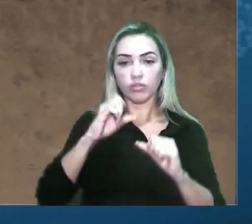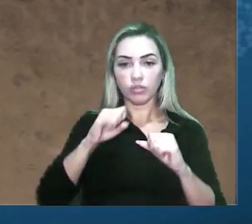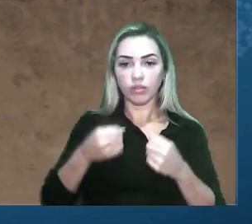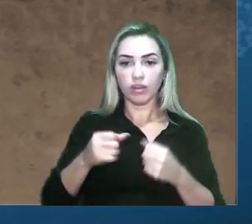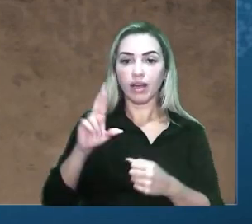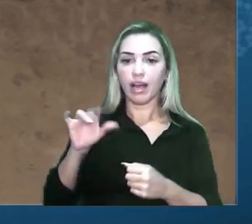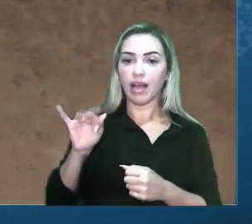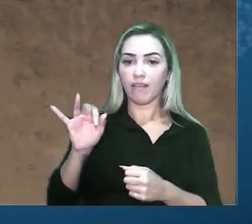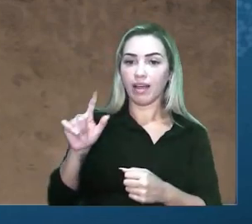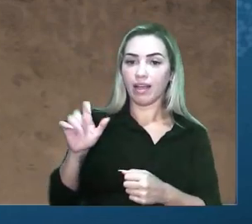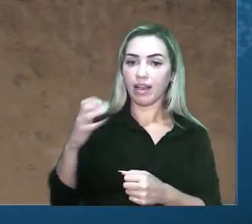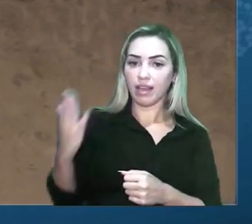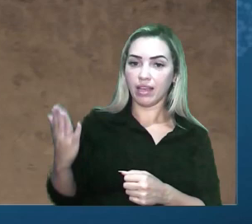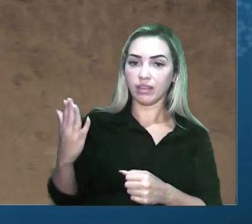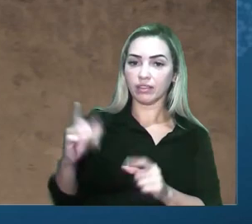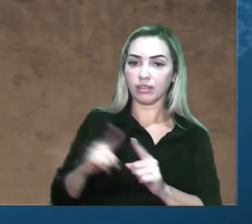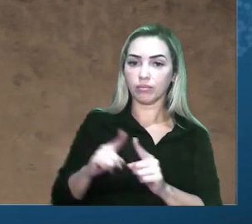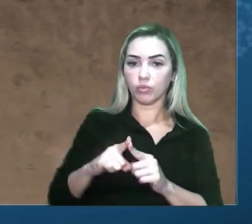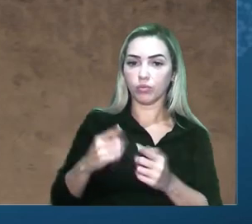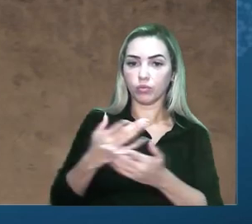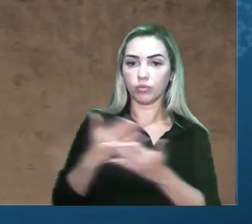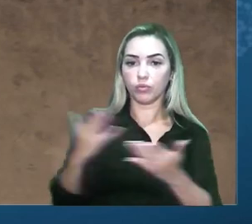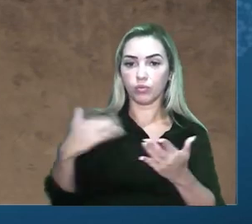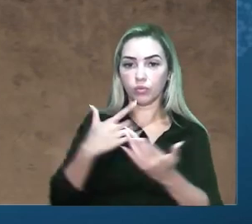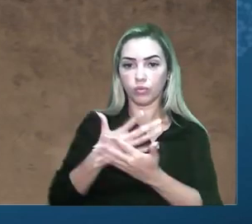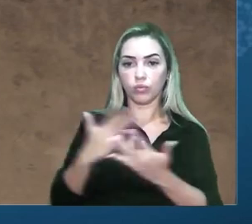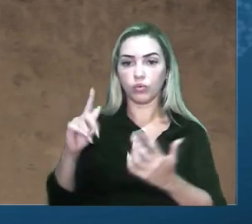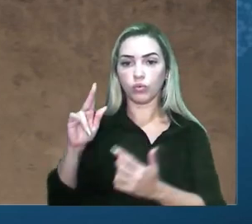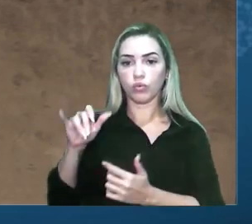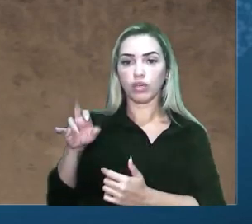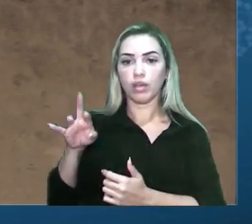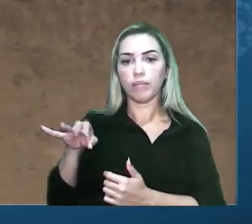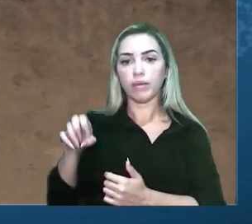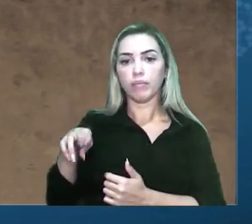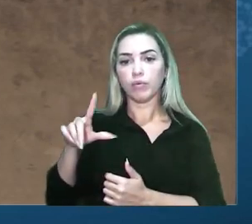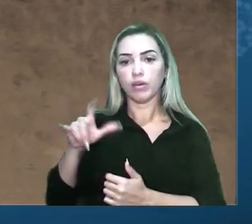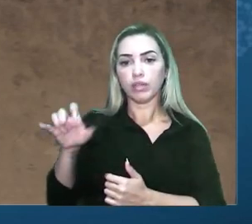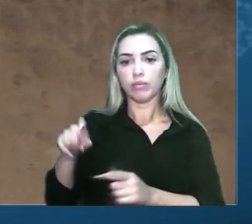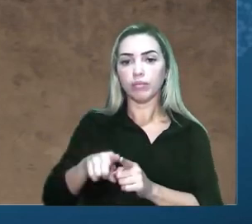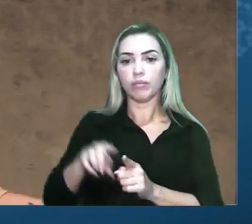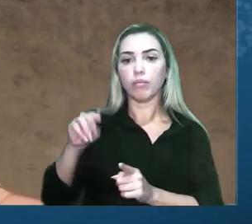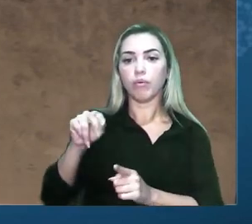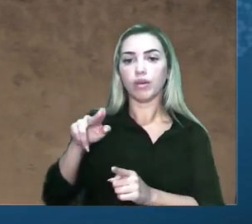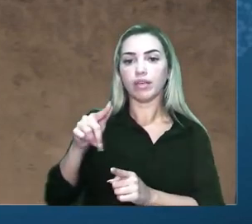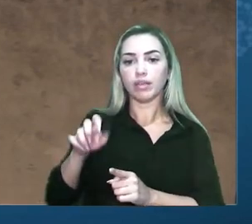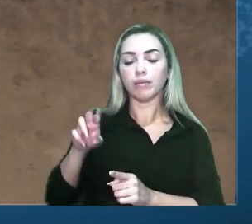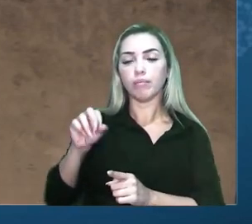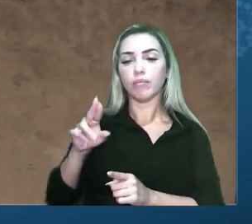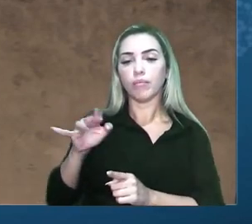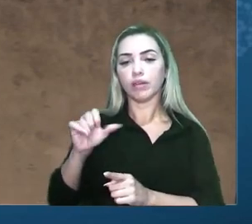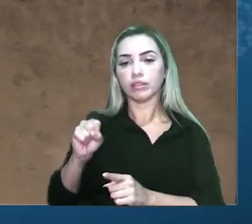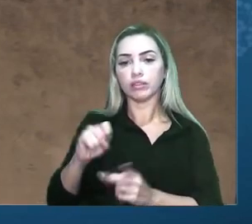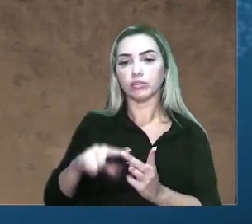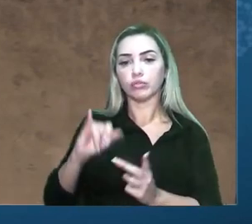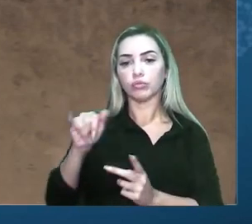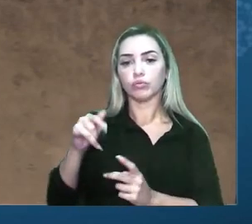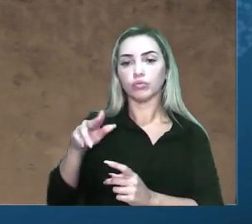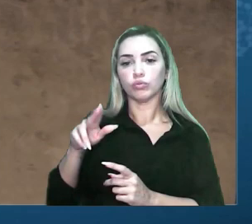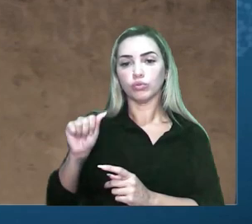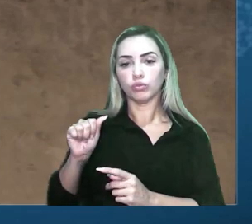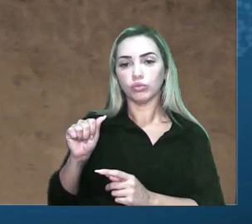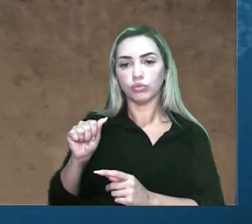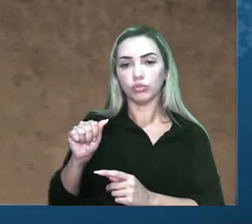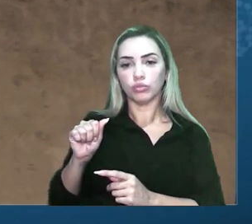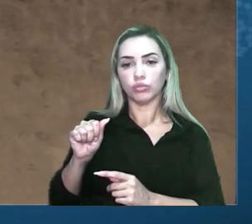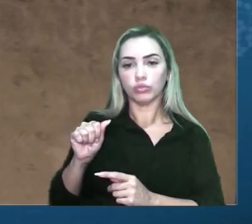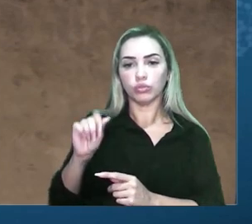Rafaele, e vou render também minha homenagem ao Guilherme Mulli e a Monique Moraes, Juliana e